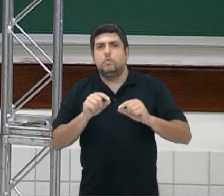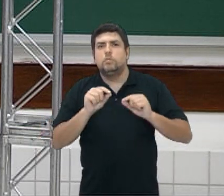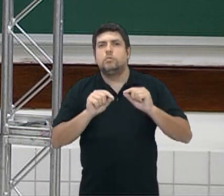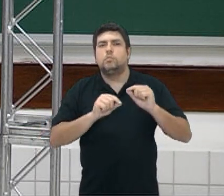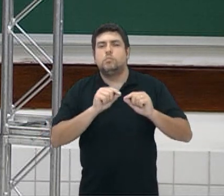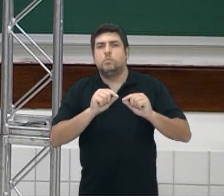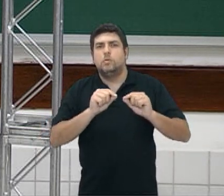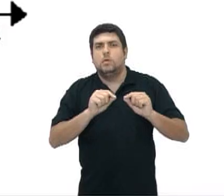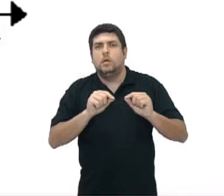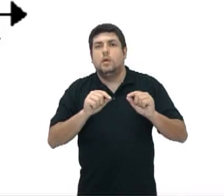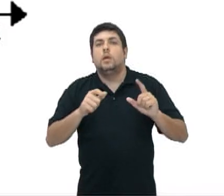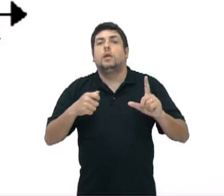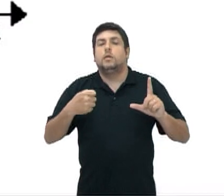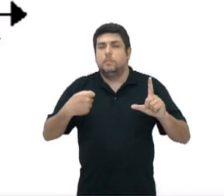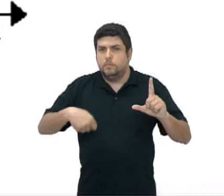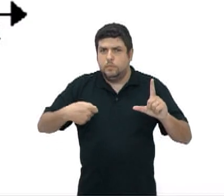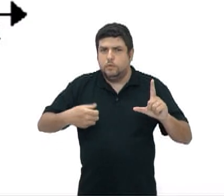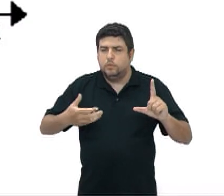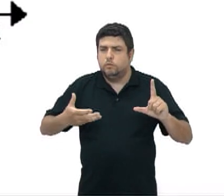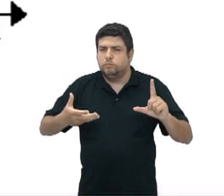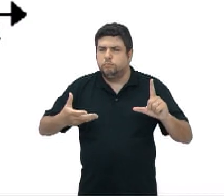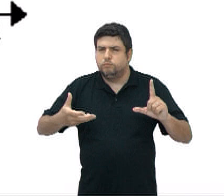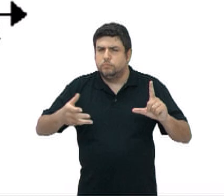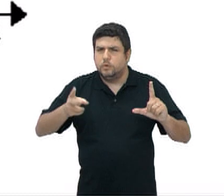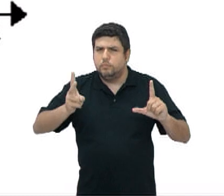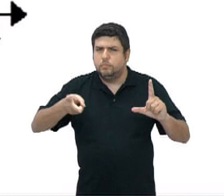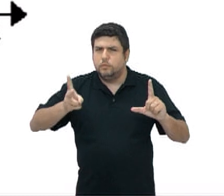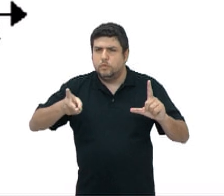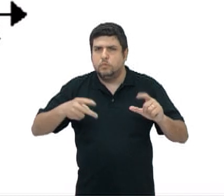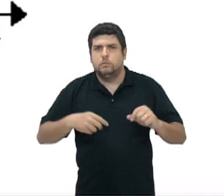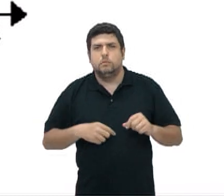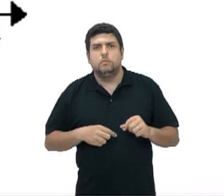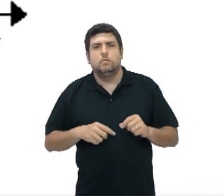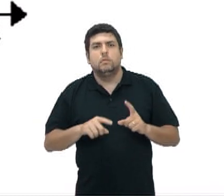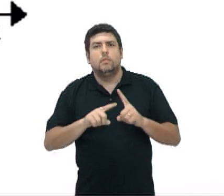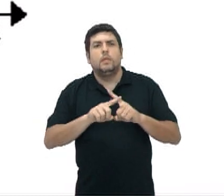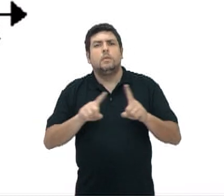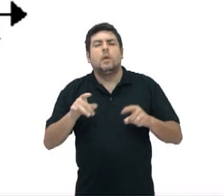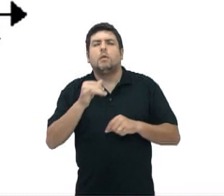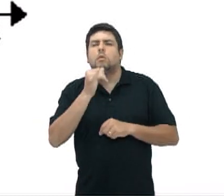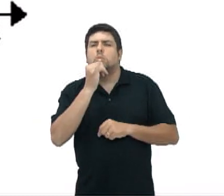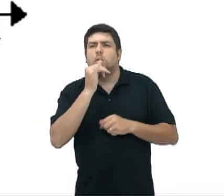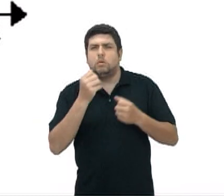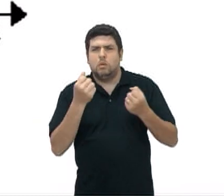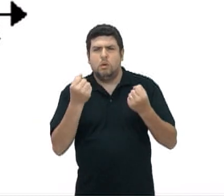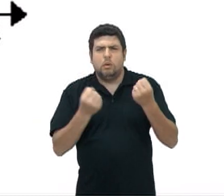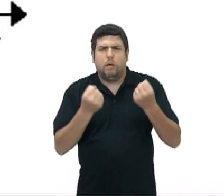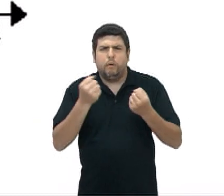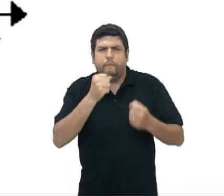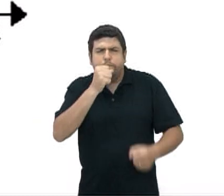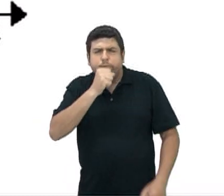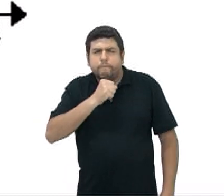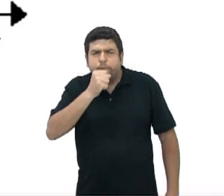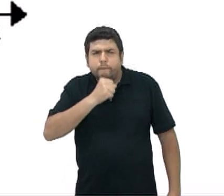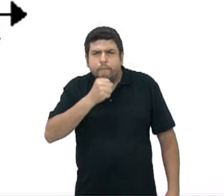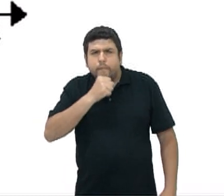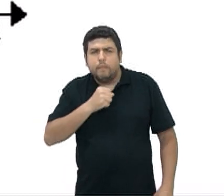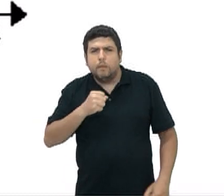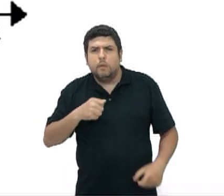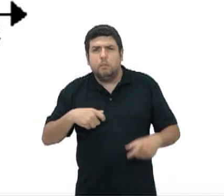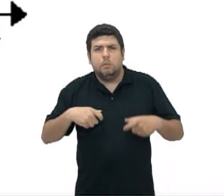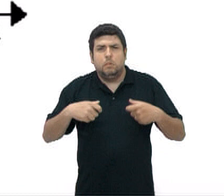a força ela tem que ser constante. Mas quando eu vou empurrar um carro, por exemplo, eu tenho um carro velho, né, às vezes